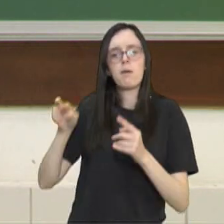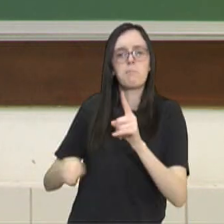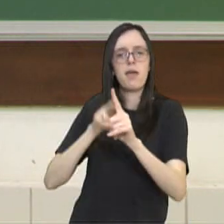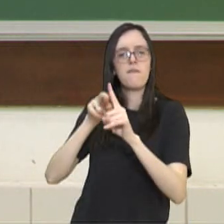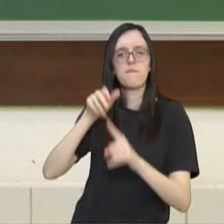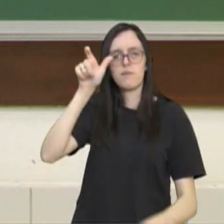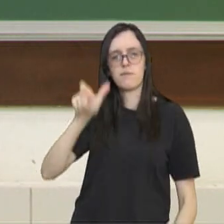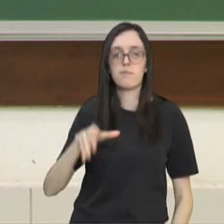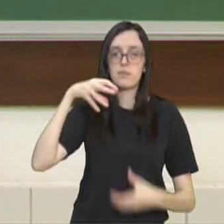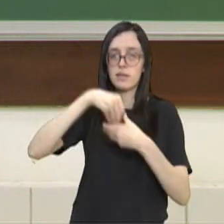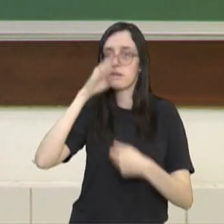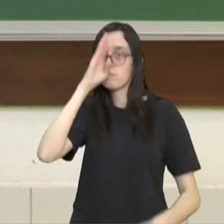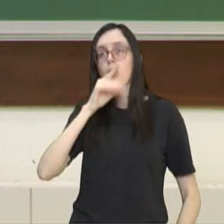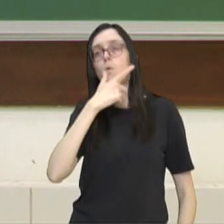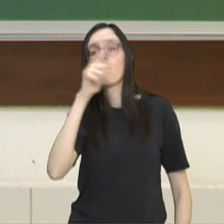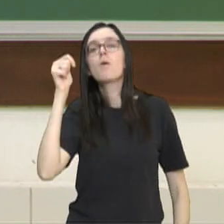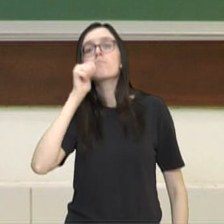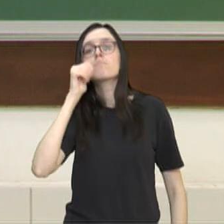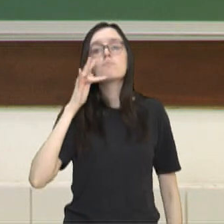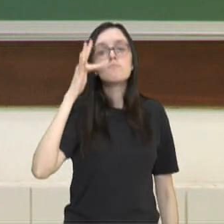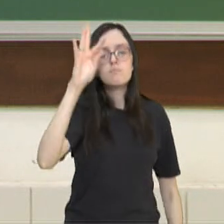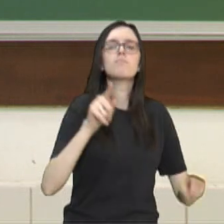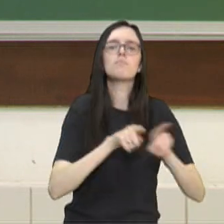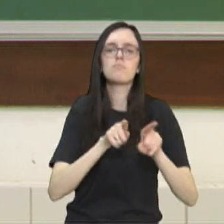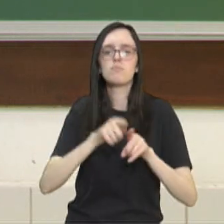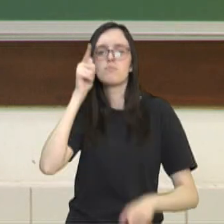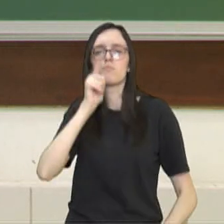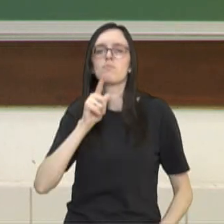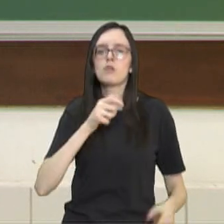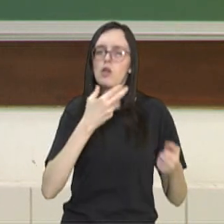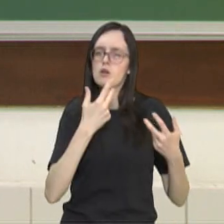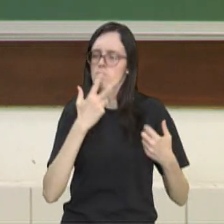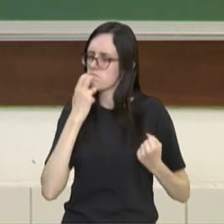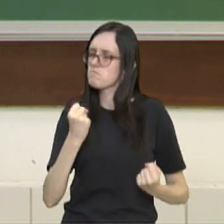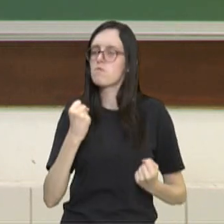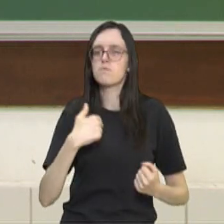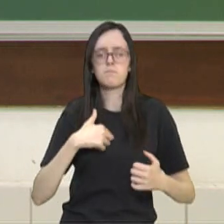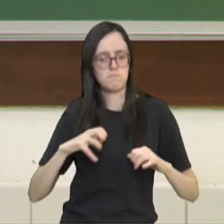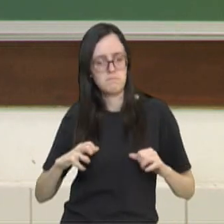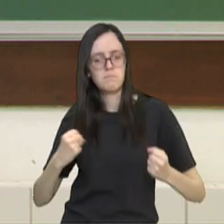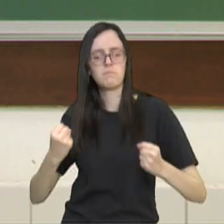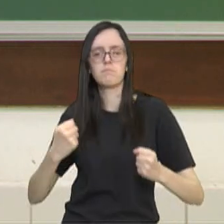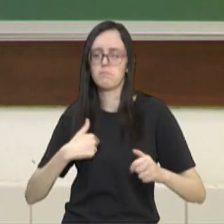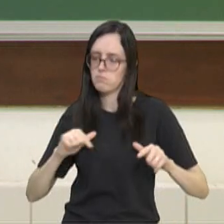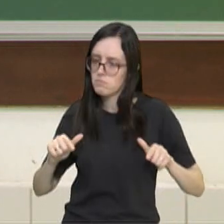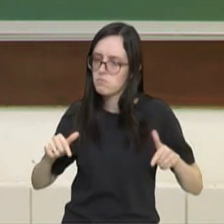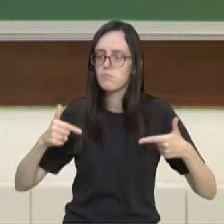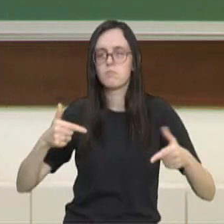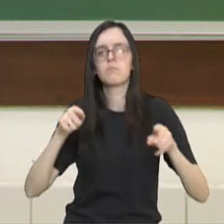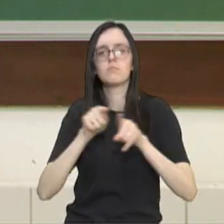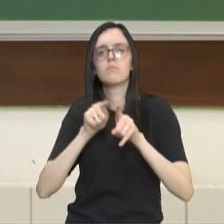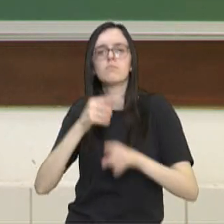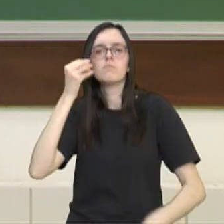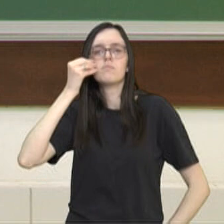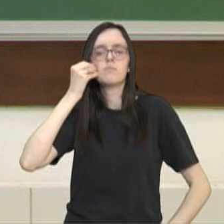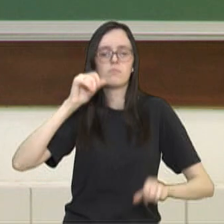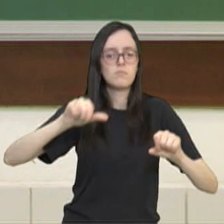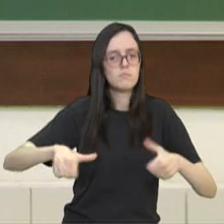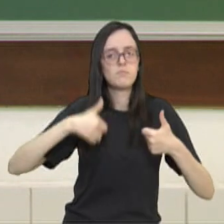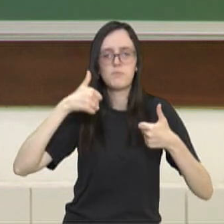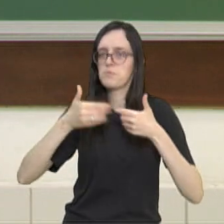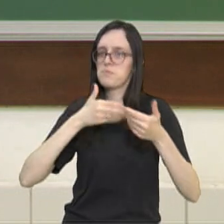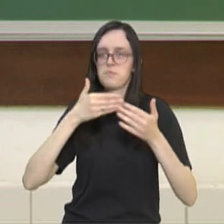são usadas vendas, então tem toda uma característica diferente, né, desse futebol adaptado. Do futsal,